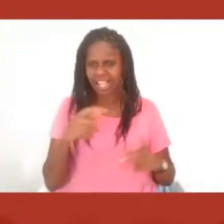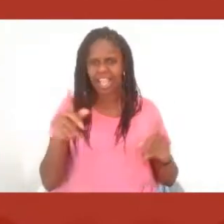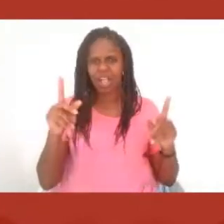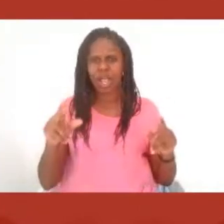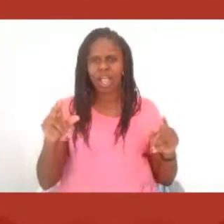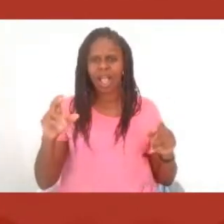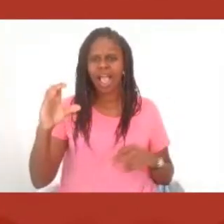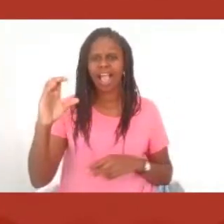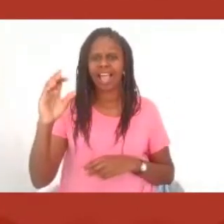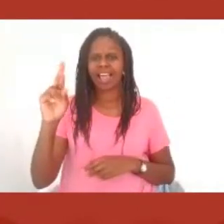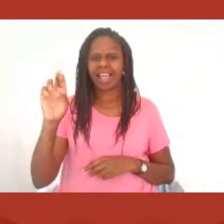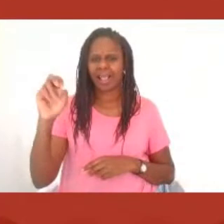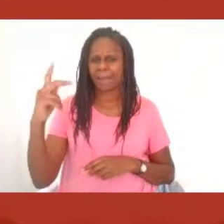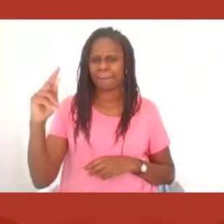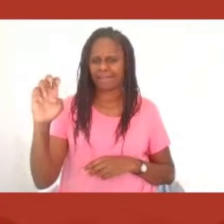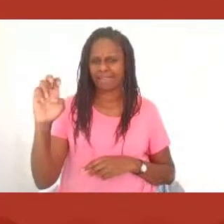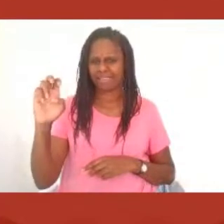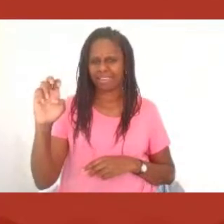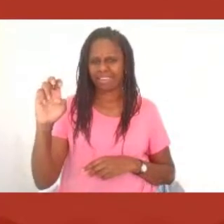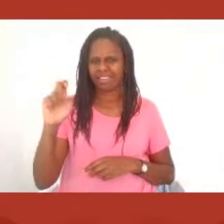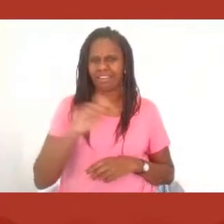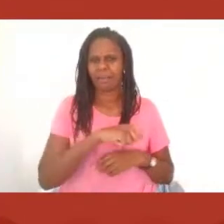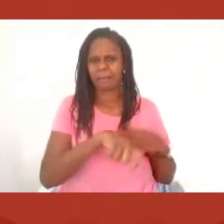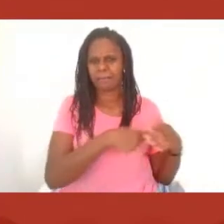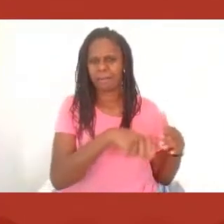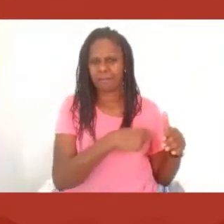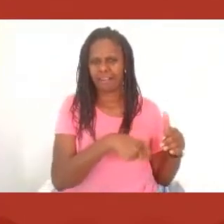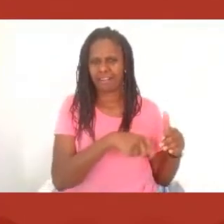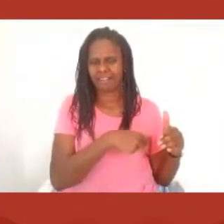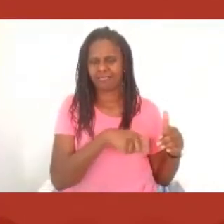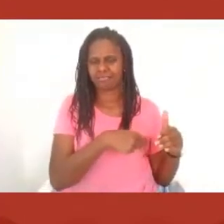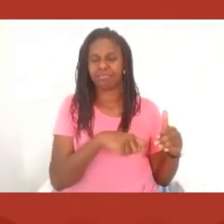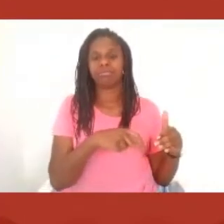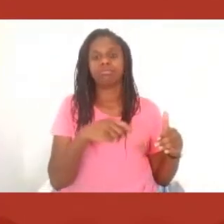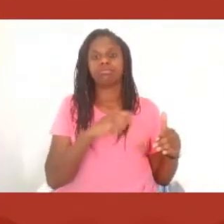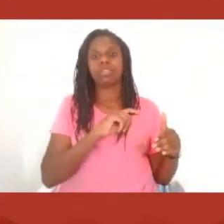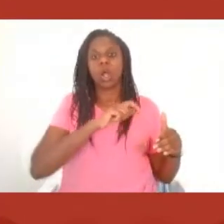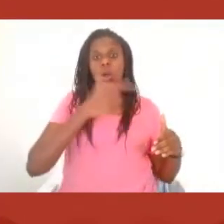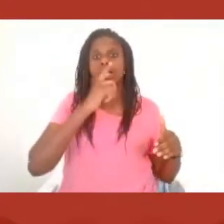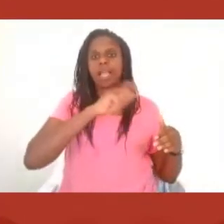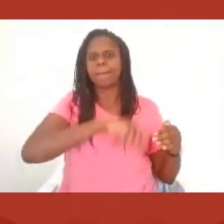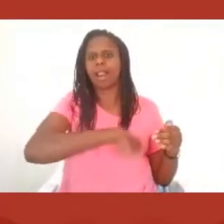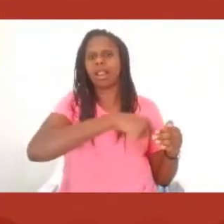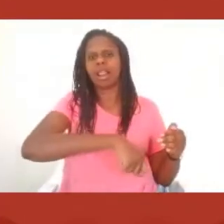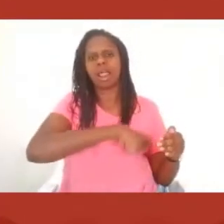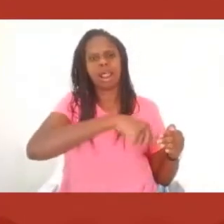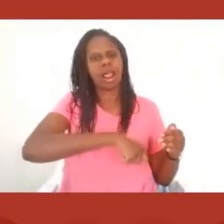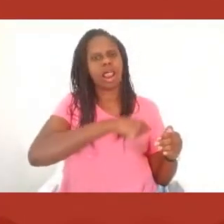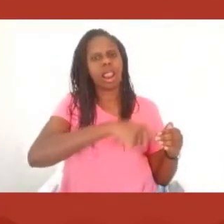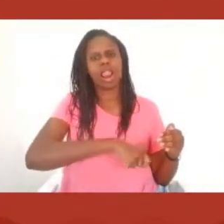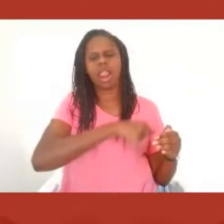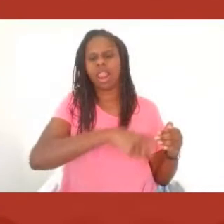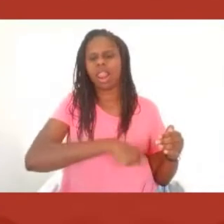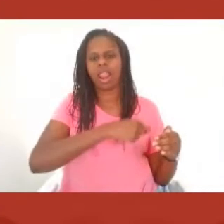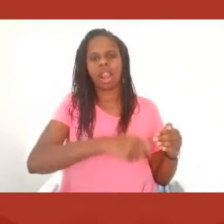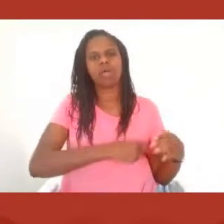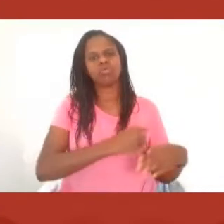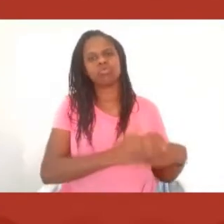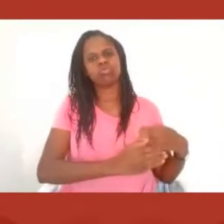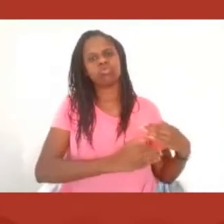que... Você chega num produto final, que é o mingau, né? E que você não consegue voltar para trás.